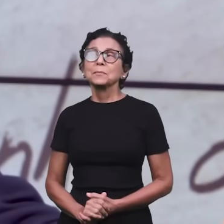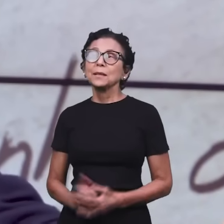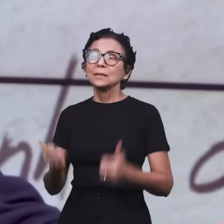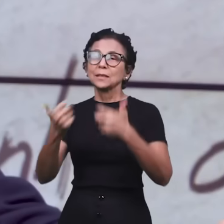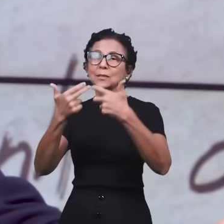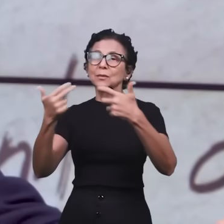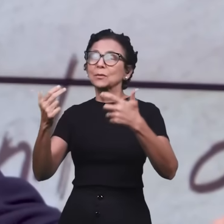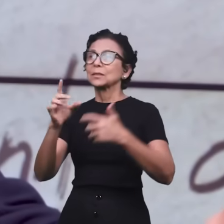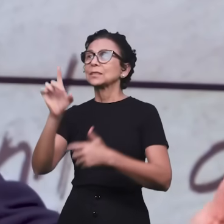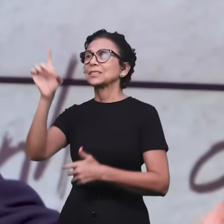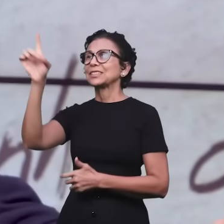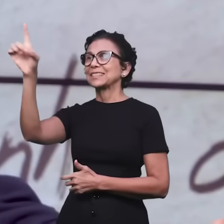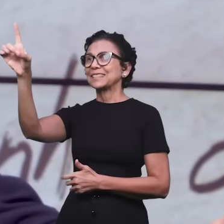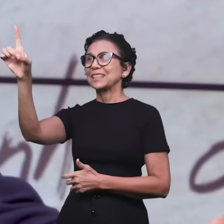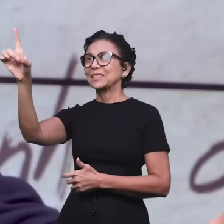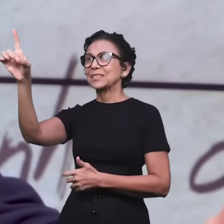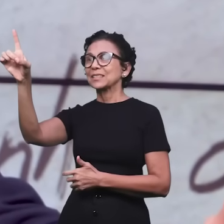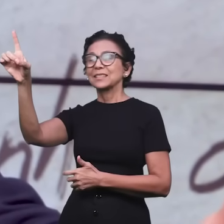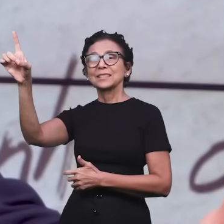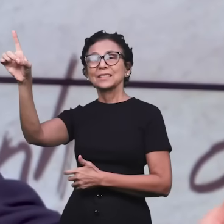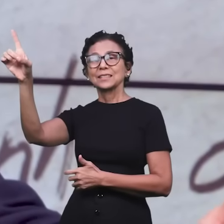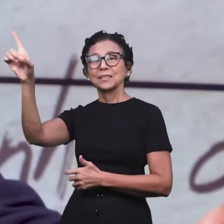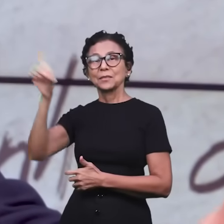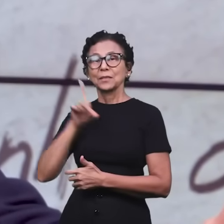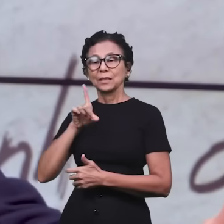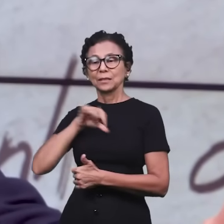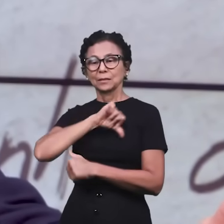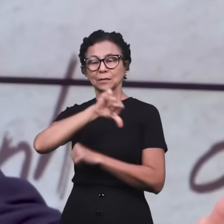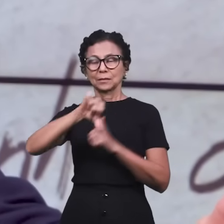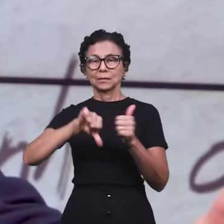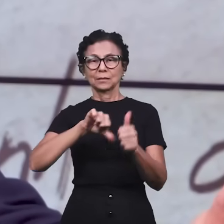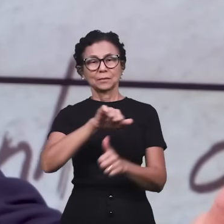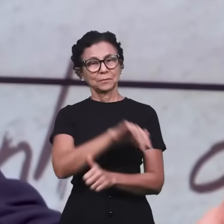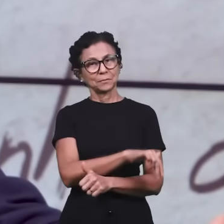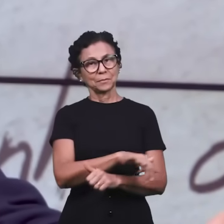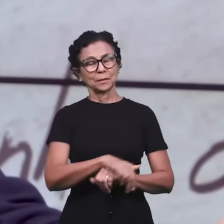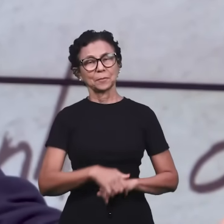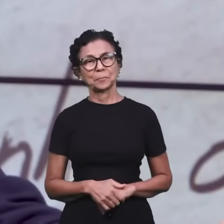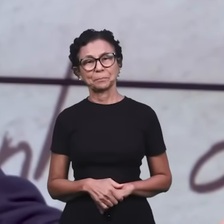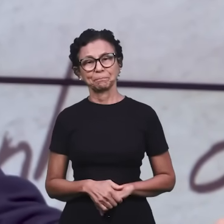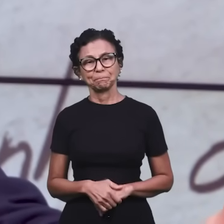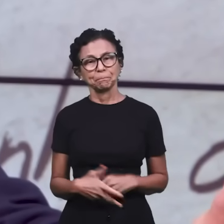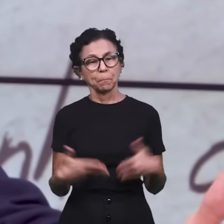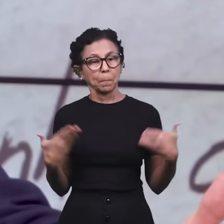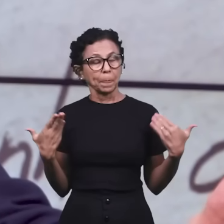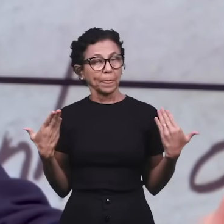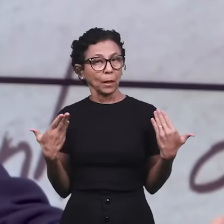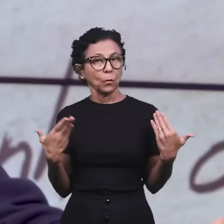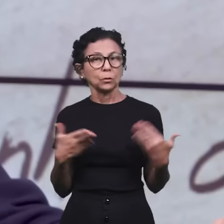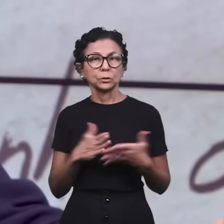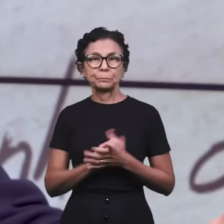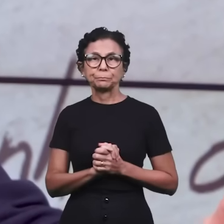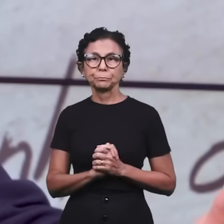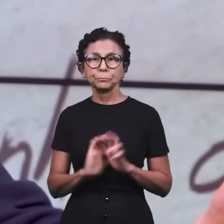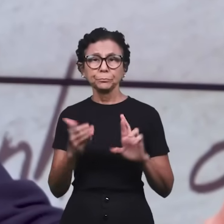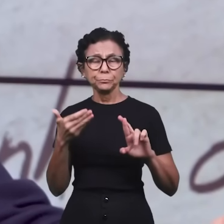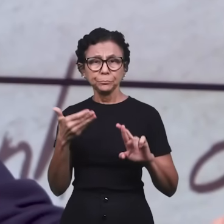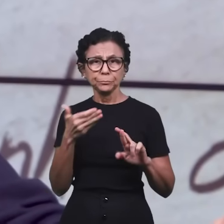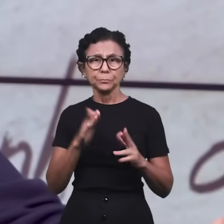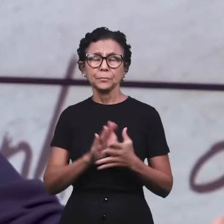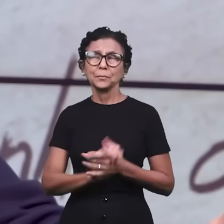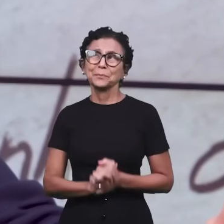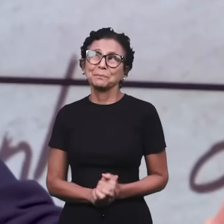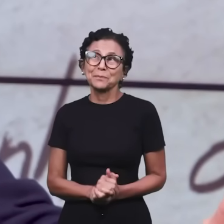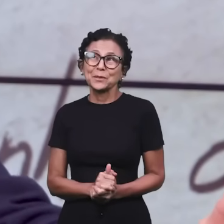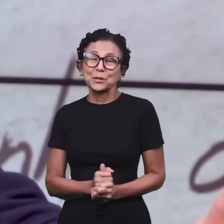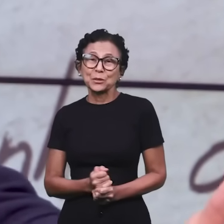eternidade, o que vem de Deus, Muito bom. ele vem para mudar, Muito para bom. transformar. Então, hoje nós estamos falando de um temperamento que